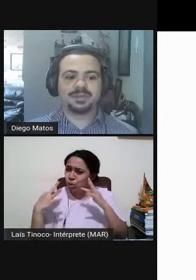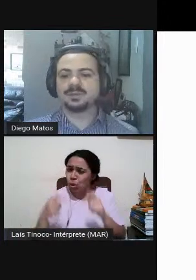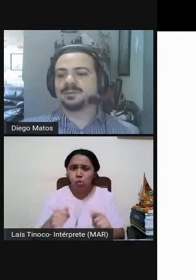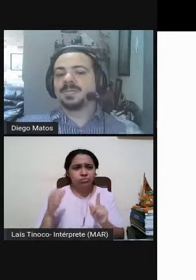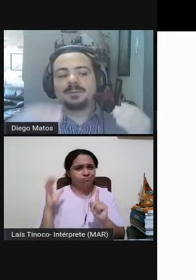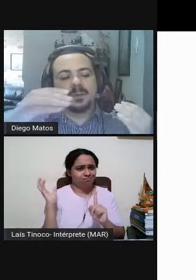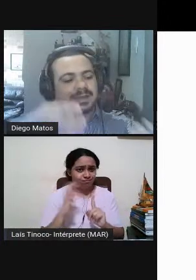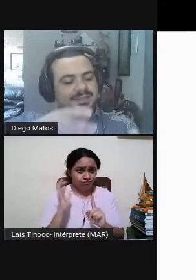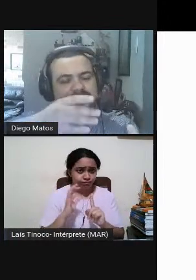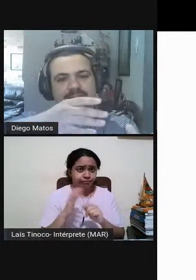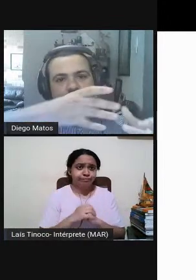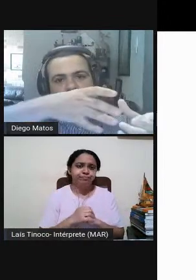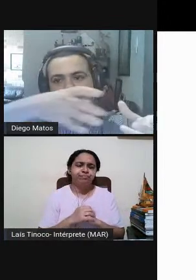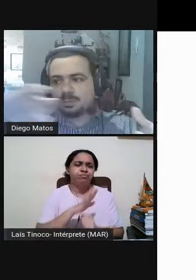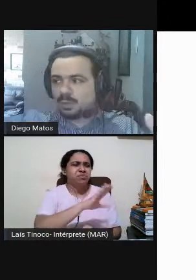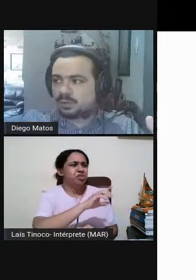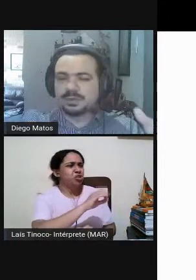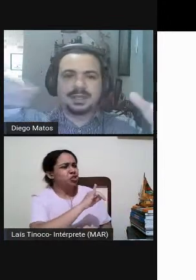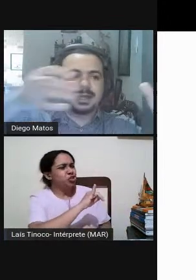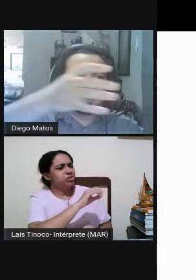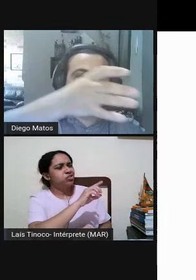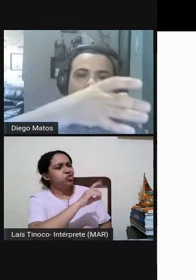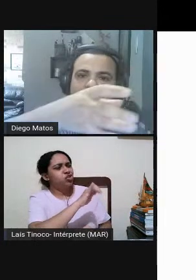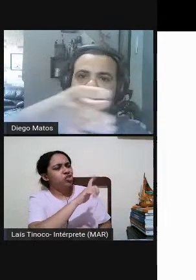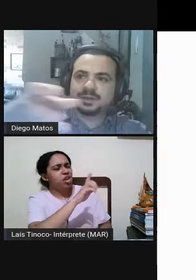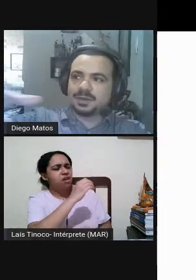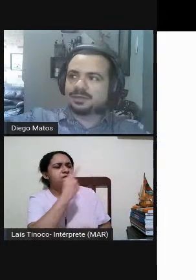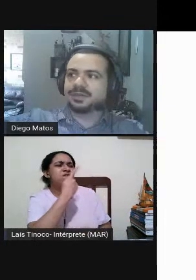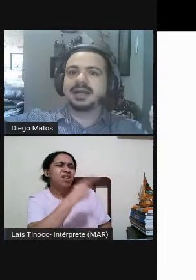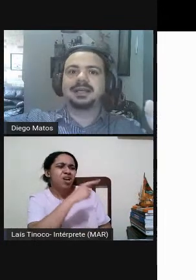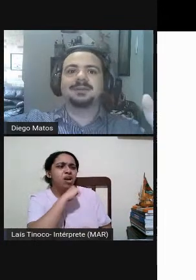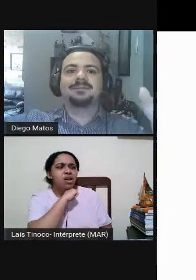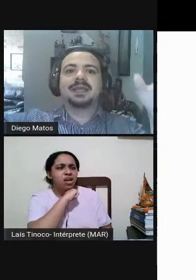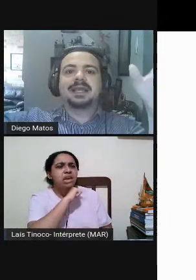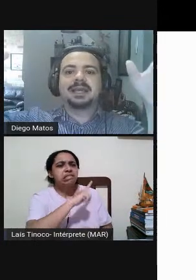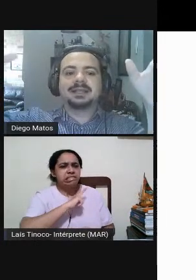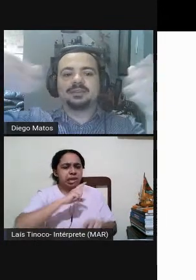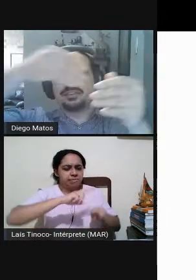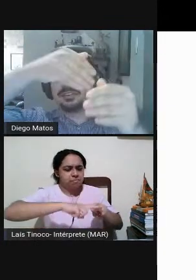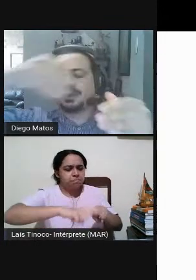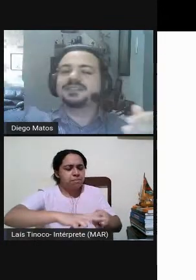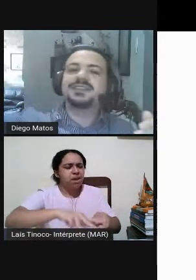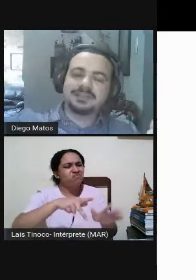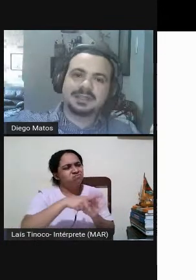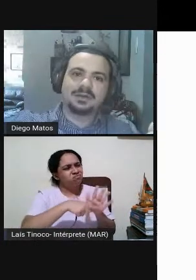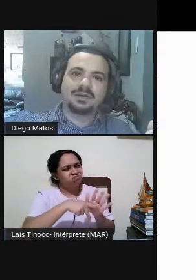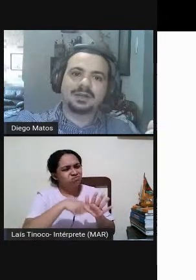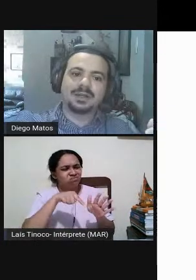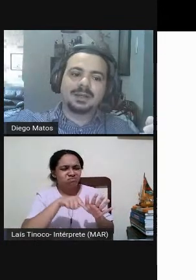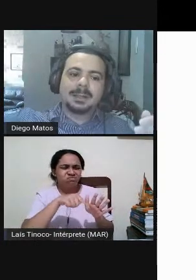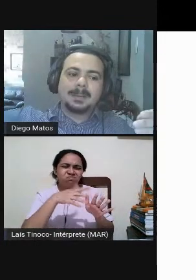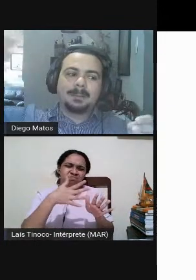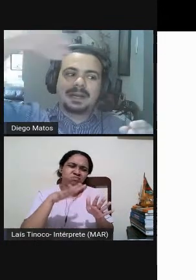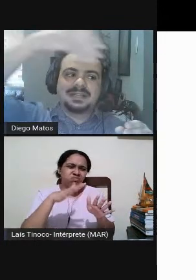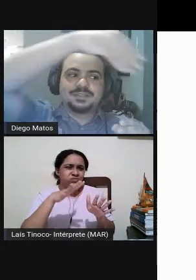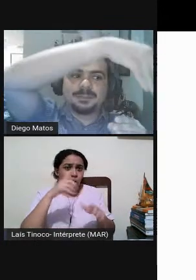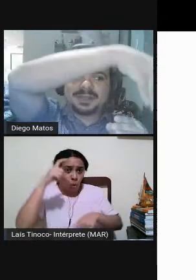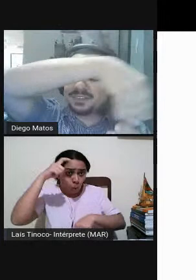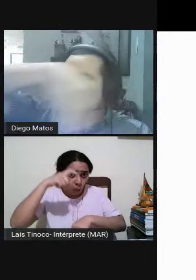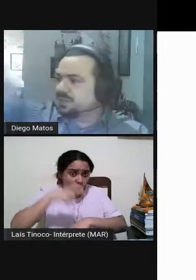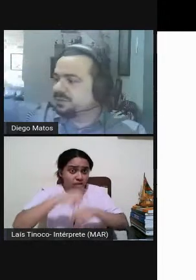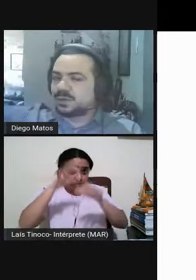muito as ferrovias Diego por mais que às vezes o Comboio né a composição Ferroviária ela não esteja passando na hora